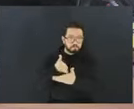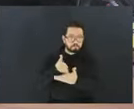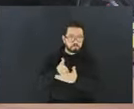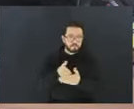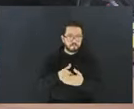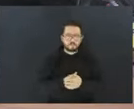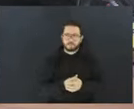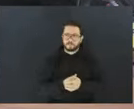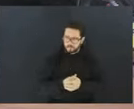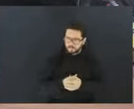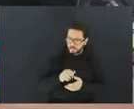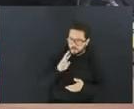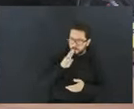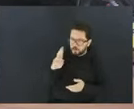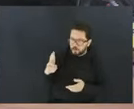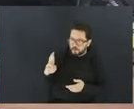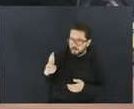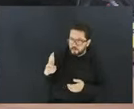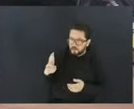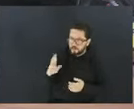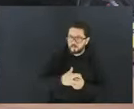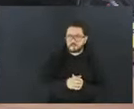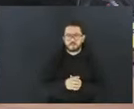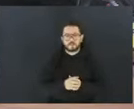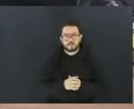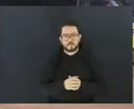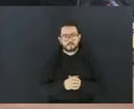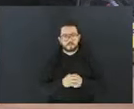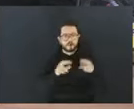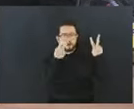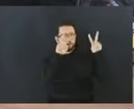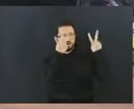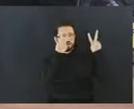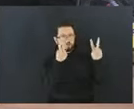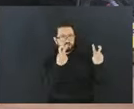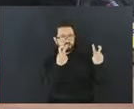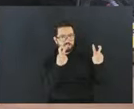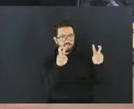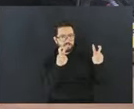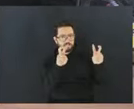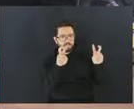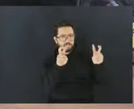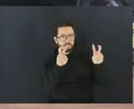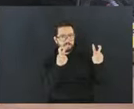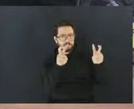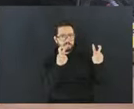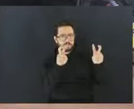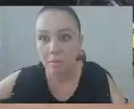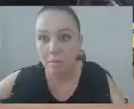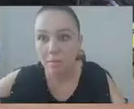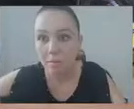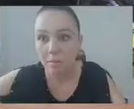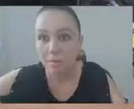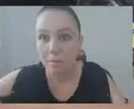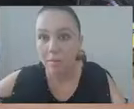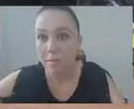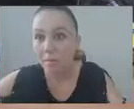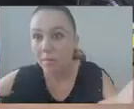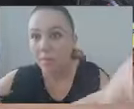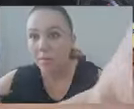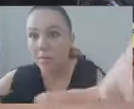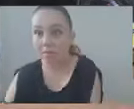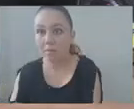senhor? Com relação ao que o vereador Dalton Borba falou, né,